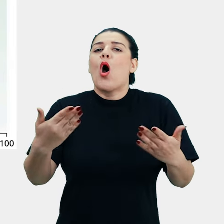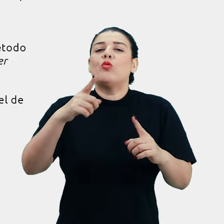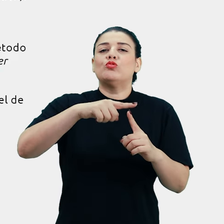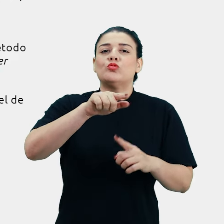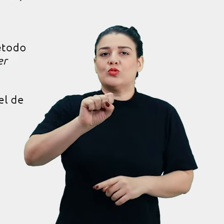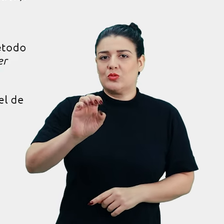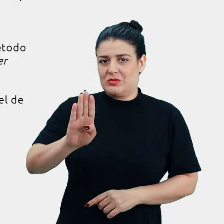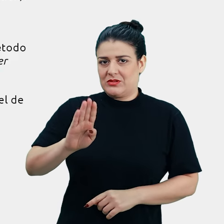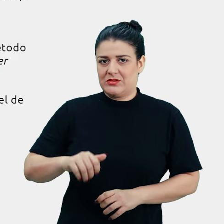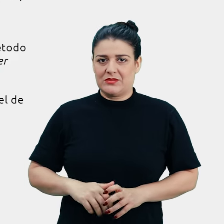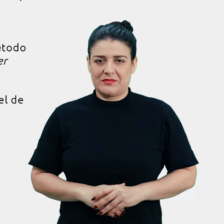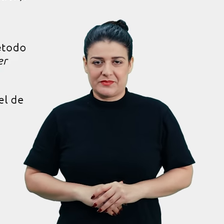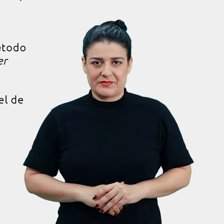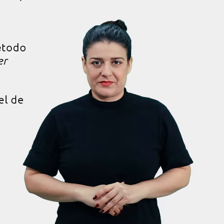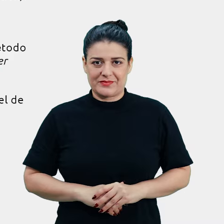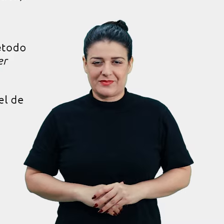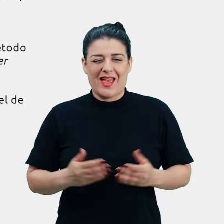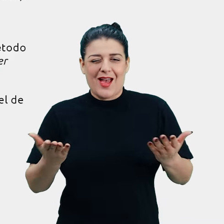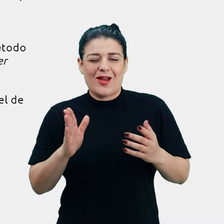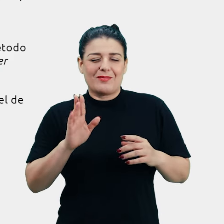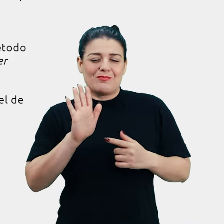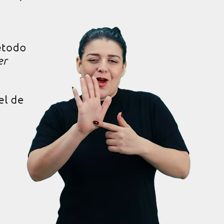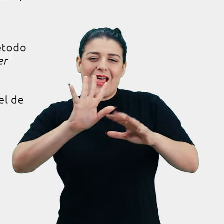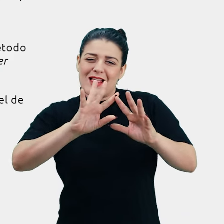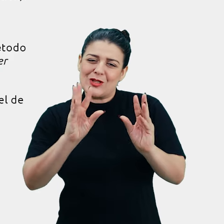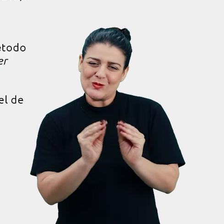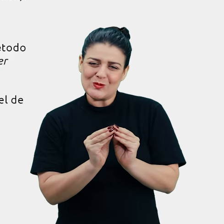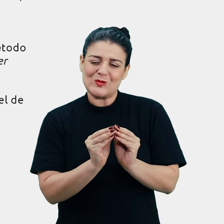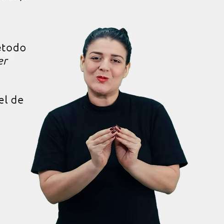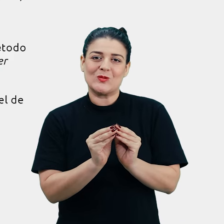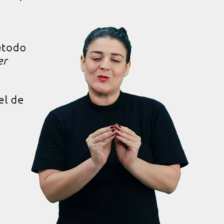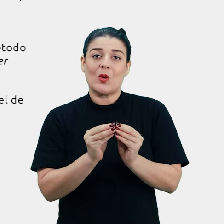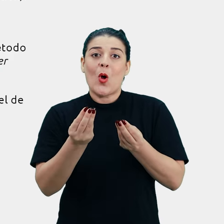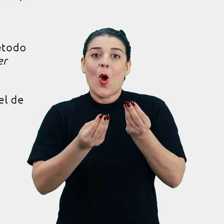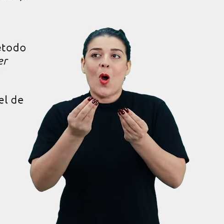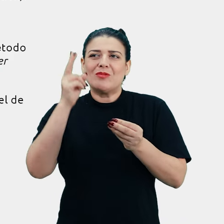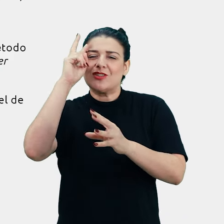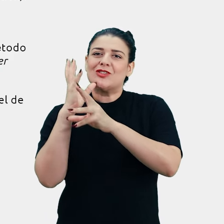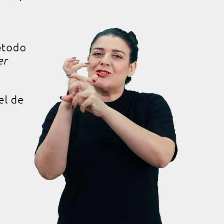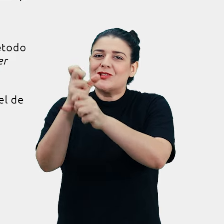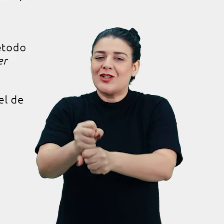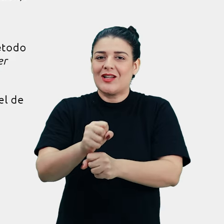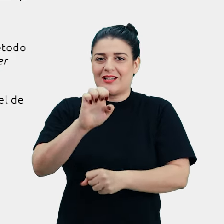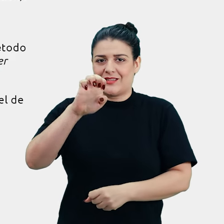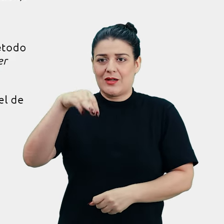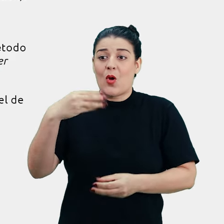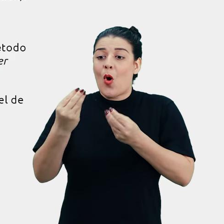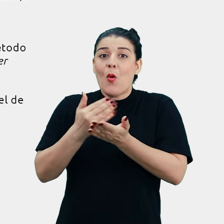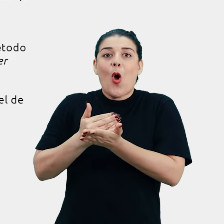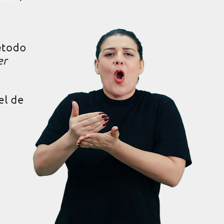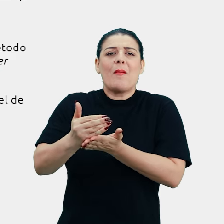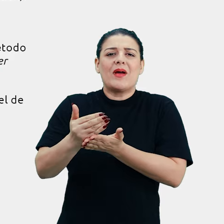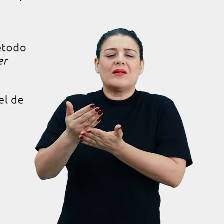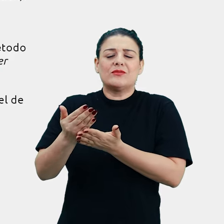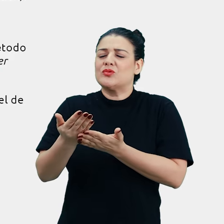substância. E aqui um resuminho bem breve da história da espectrometria de massas, né? Como tudo